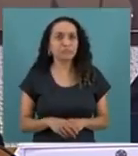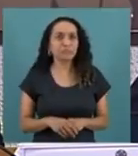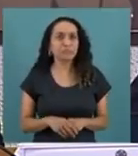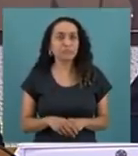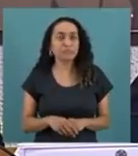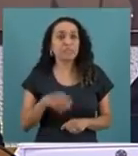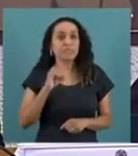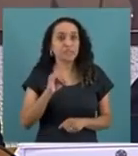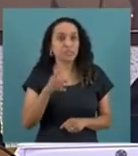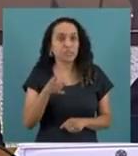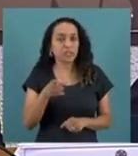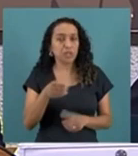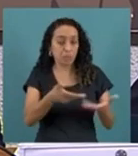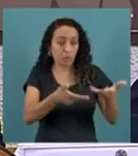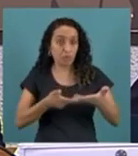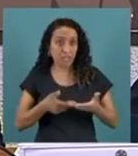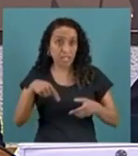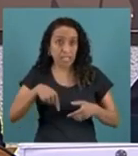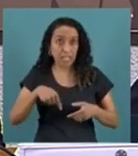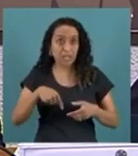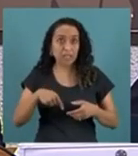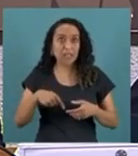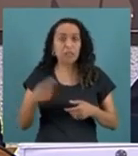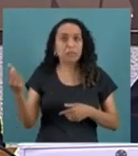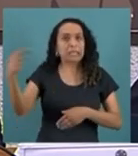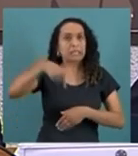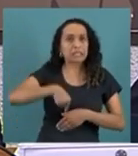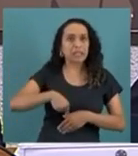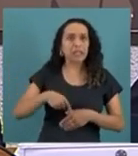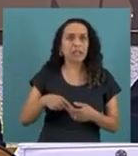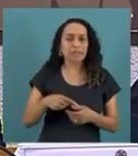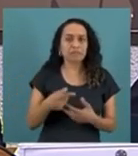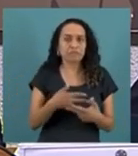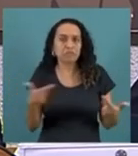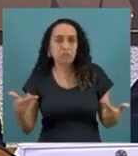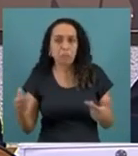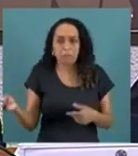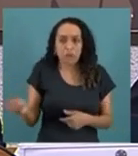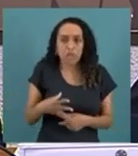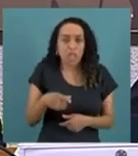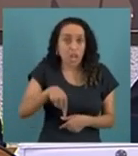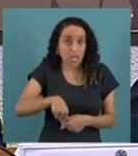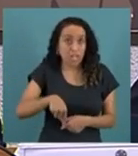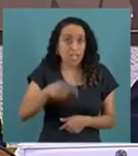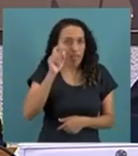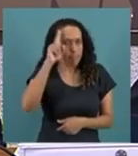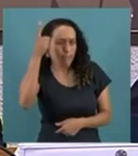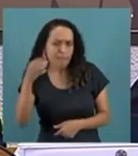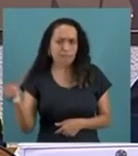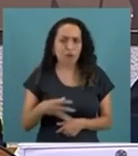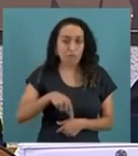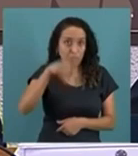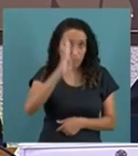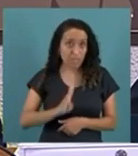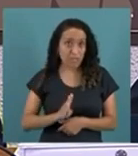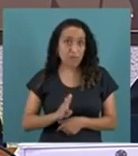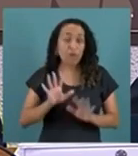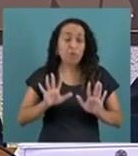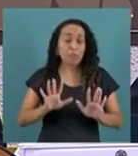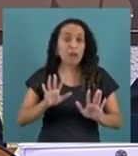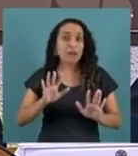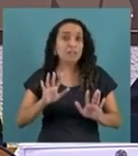Se você me convidar aqui para trazer modernas, ideias modernas aqui para o Brasil, mas em vez